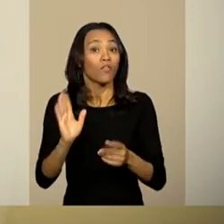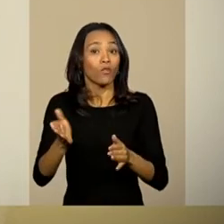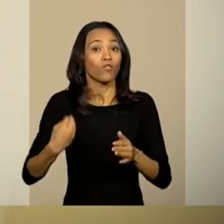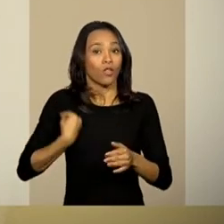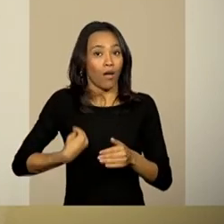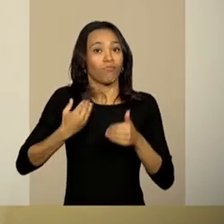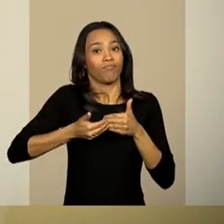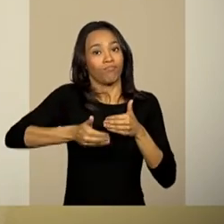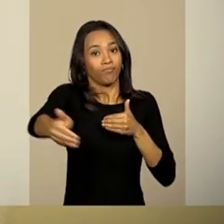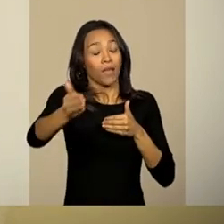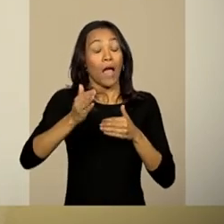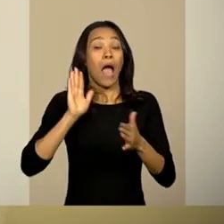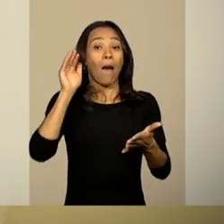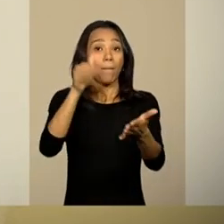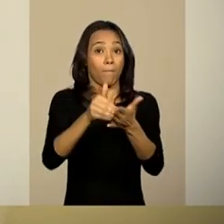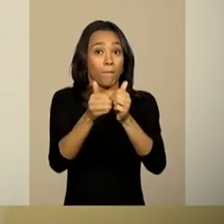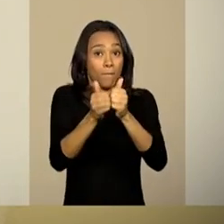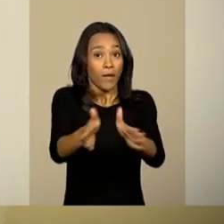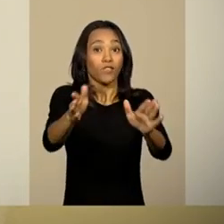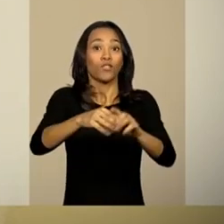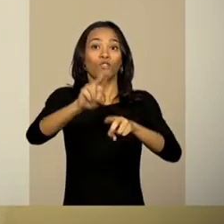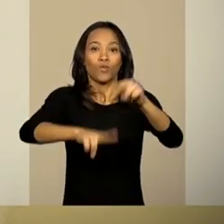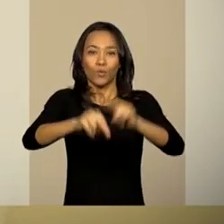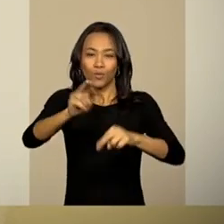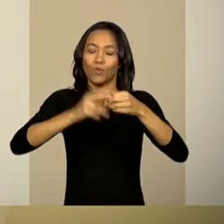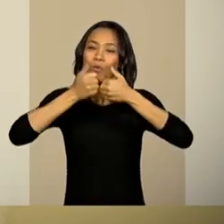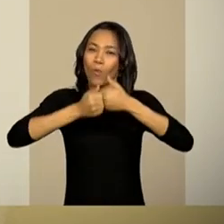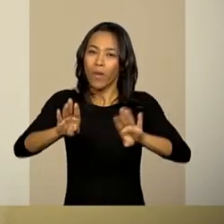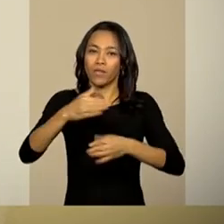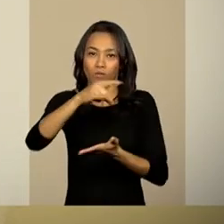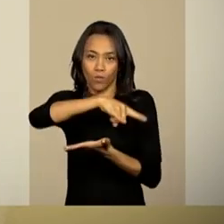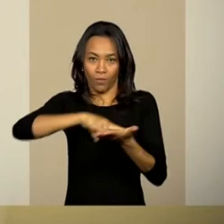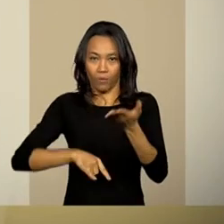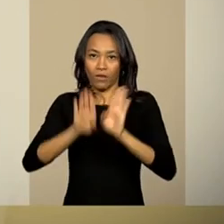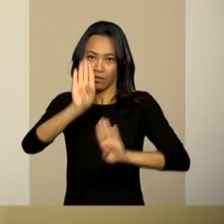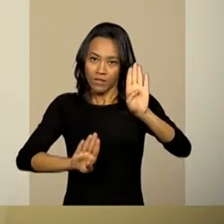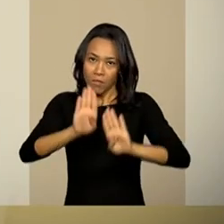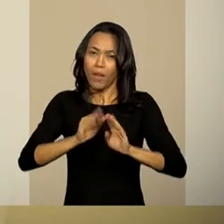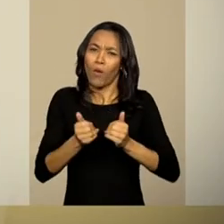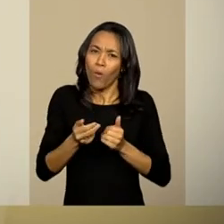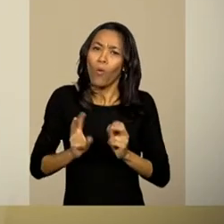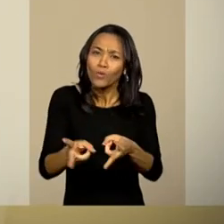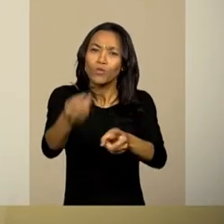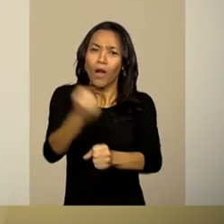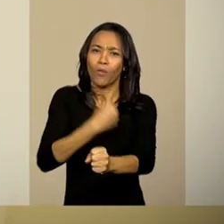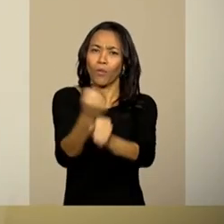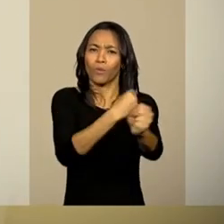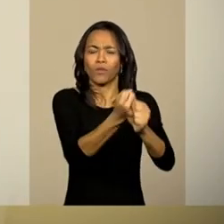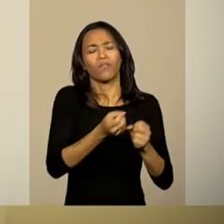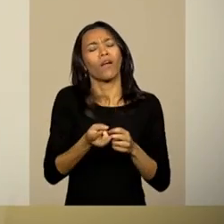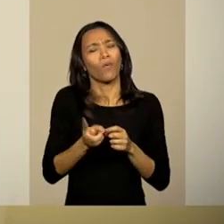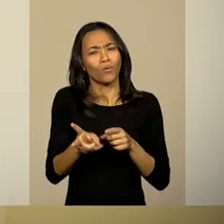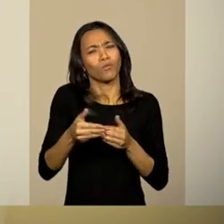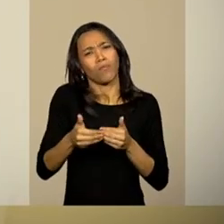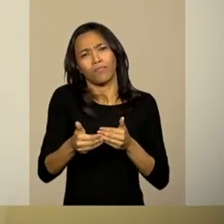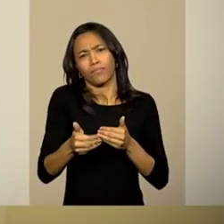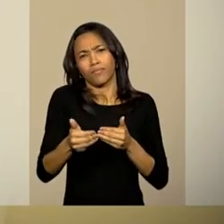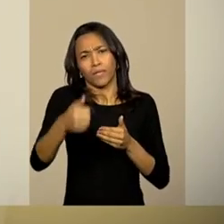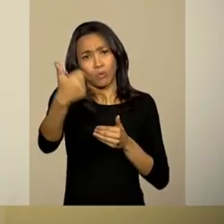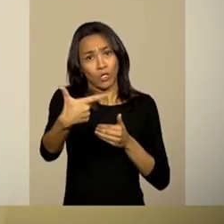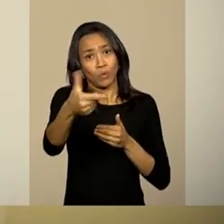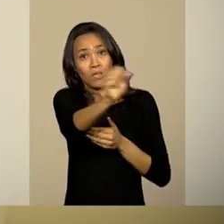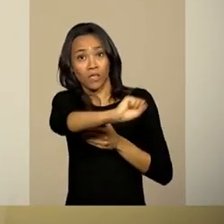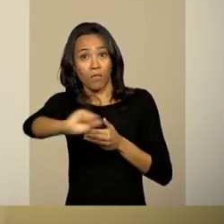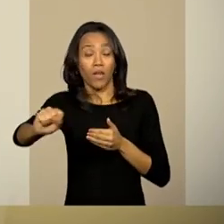A partir de junho, começaremos as licitações para as obras que vão prosseguir ao longo de todo o segundo